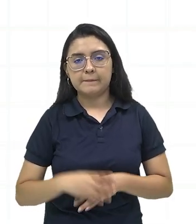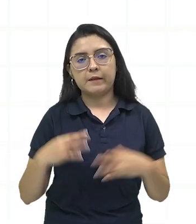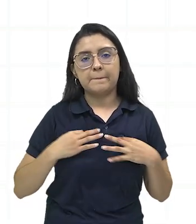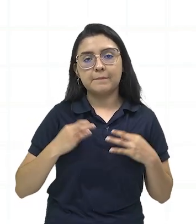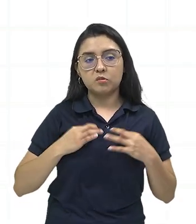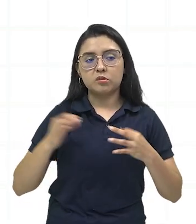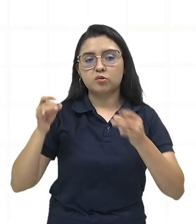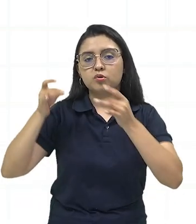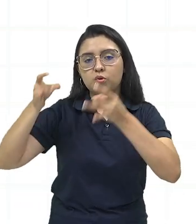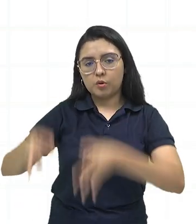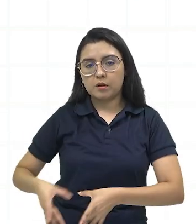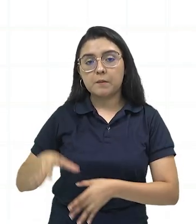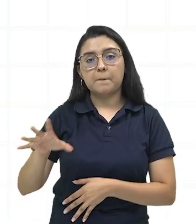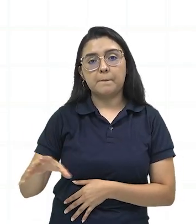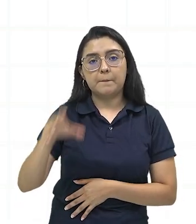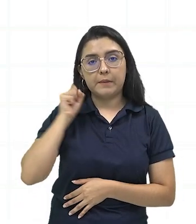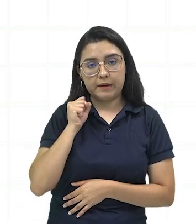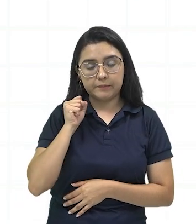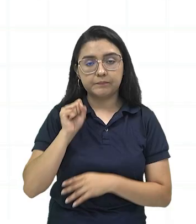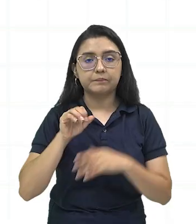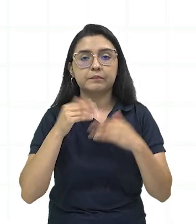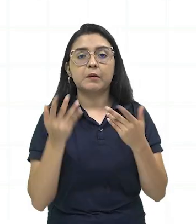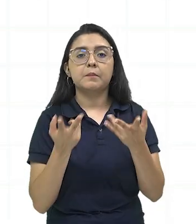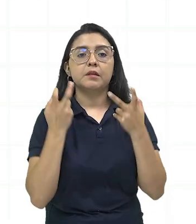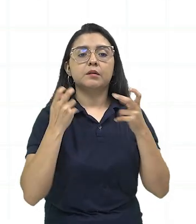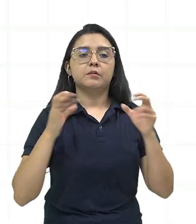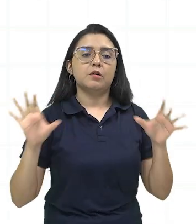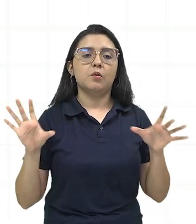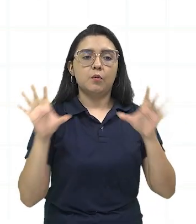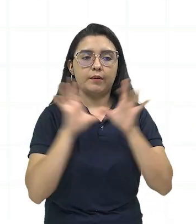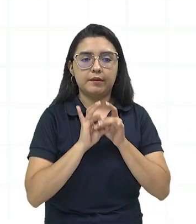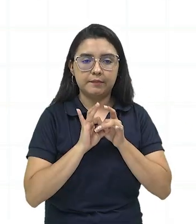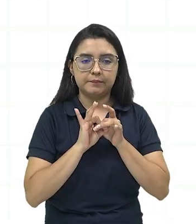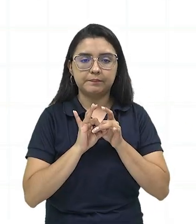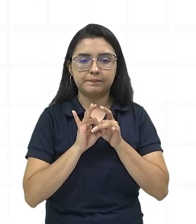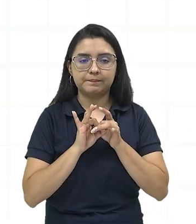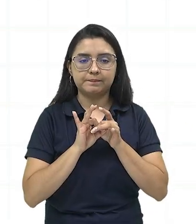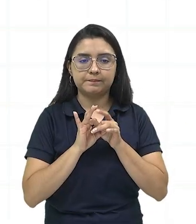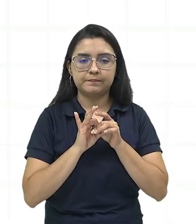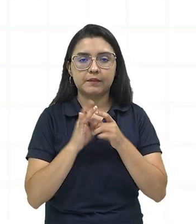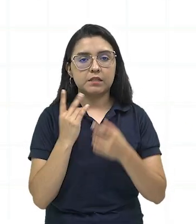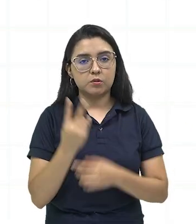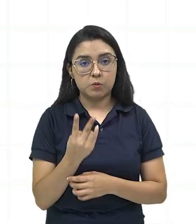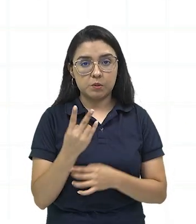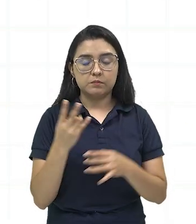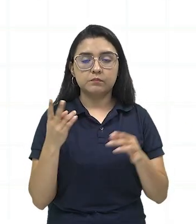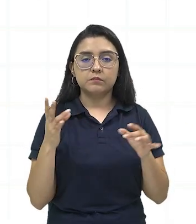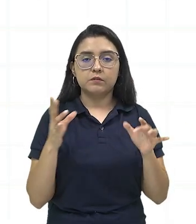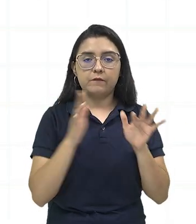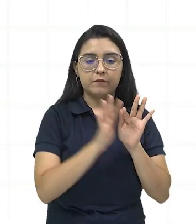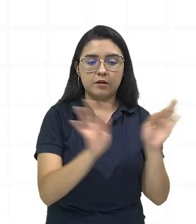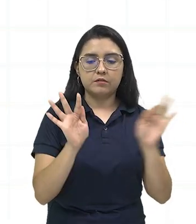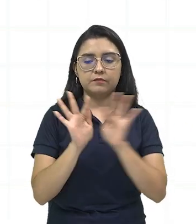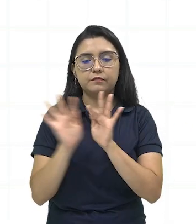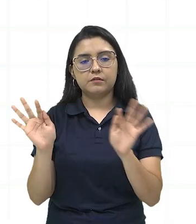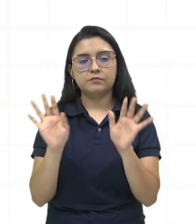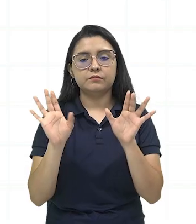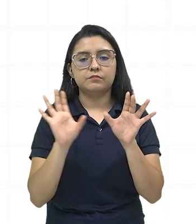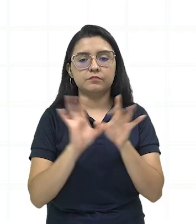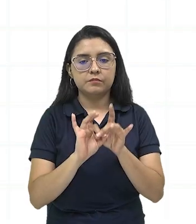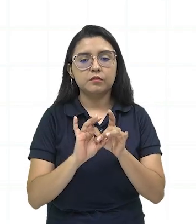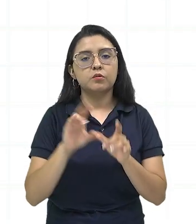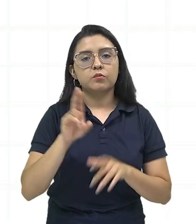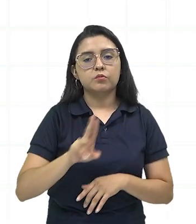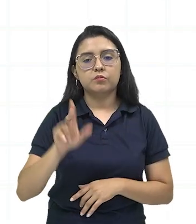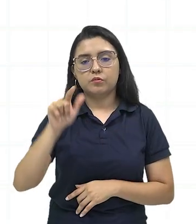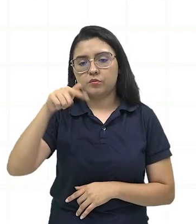no chão. Então, vejam só que eu uni. Para eu unir essas duas orações, esses dois enunciados, eu coloquei